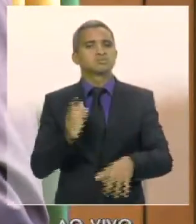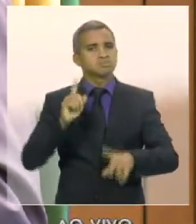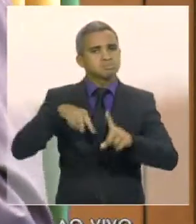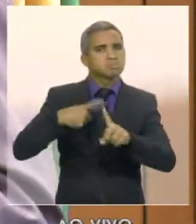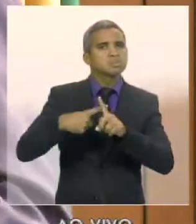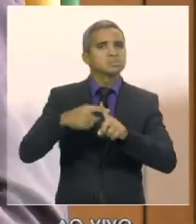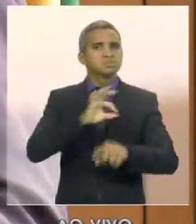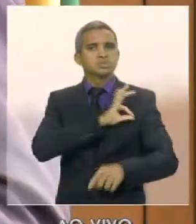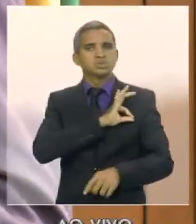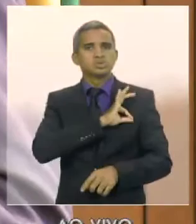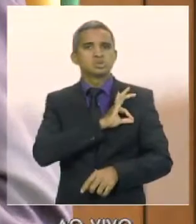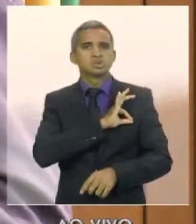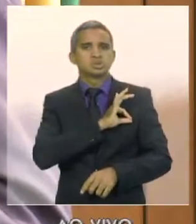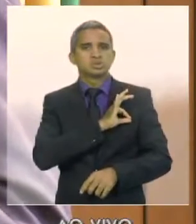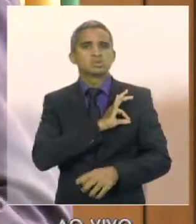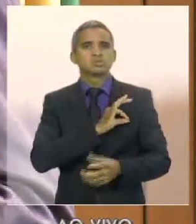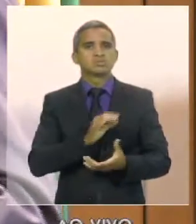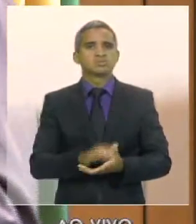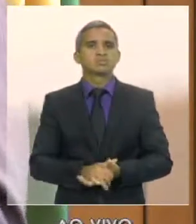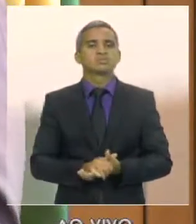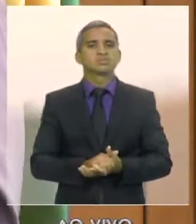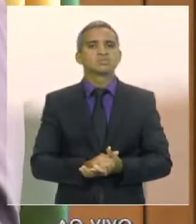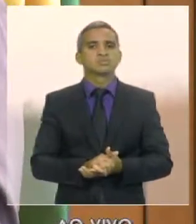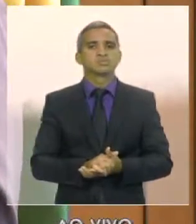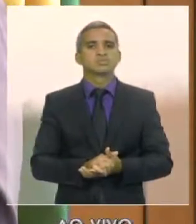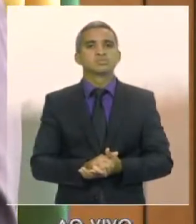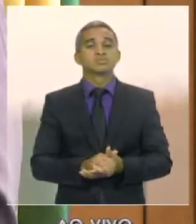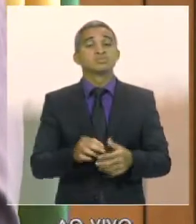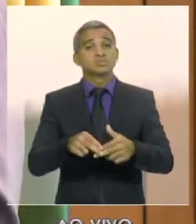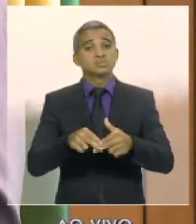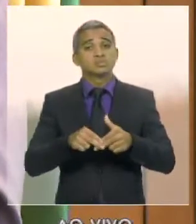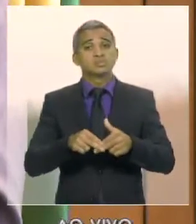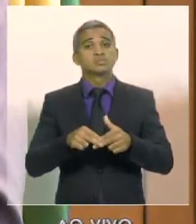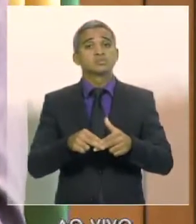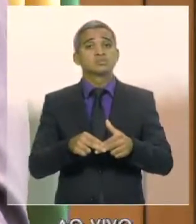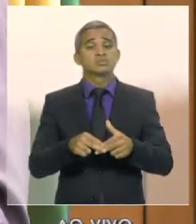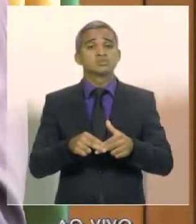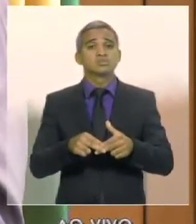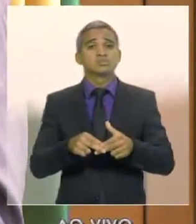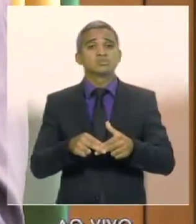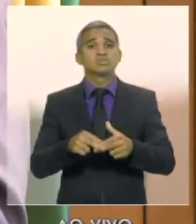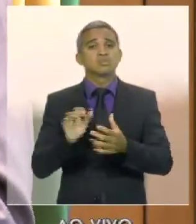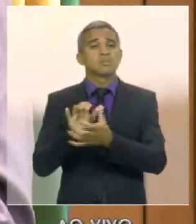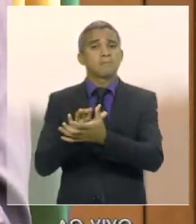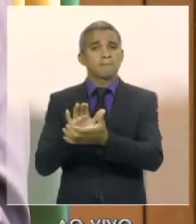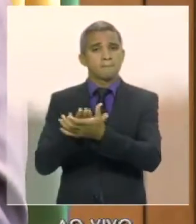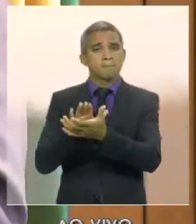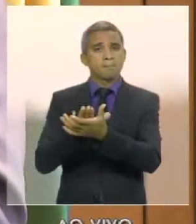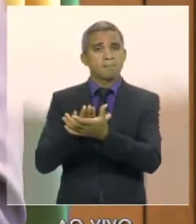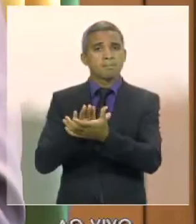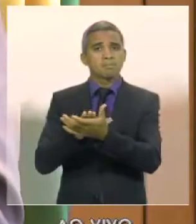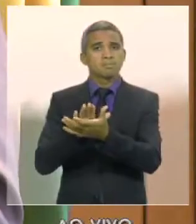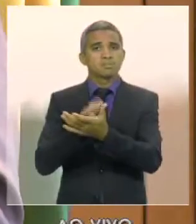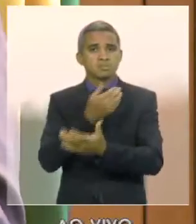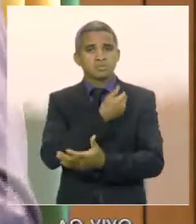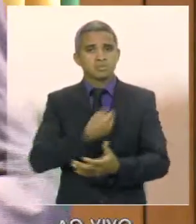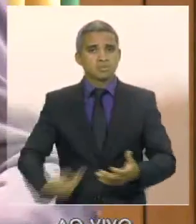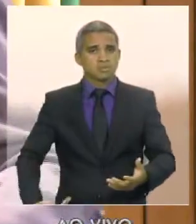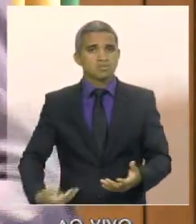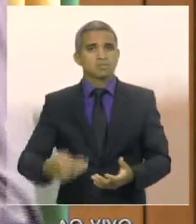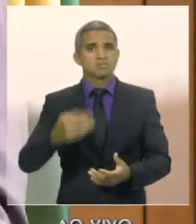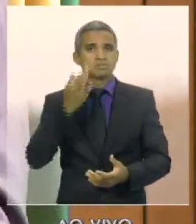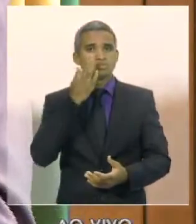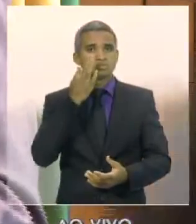dessa recomposição realmente das forças de segurança, que vem com iniciativas como essa. Então, parabenizo ao nosso governador, parabenizo ao secretário de Segurança,